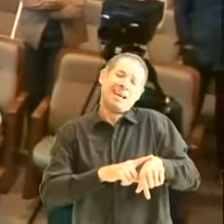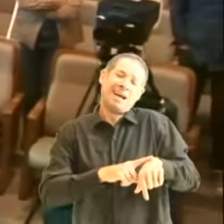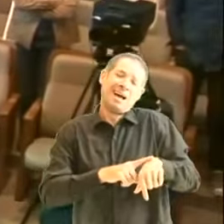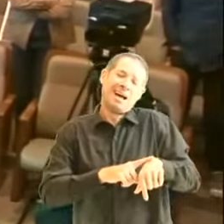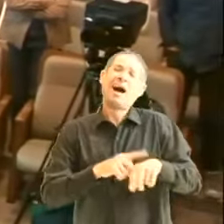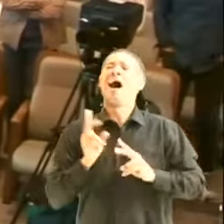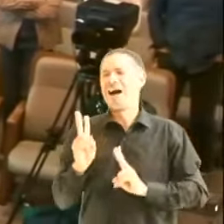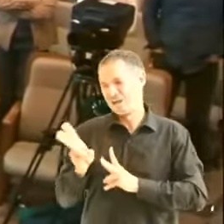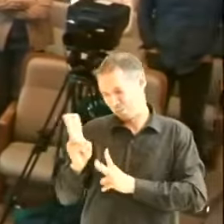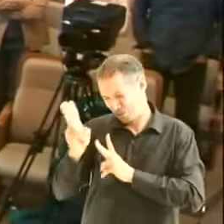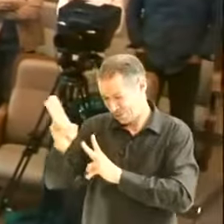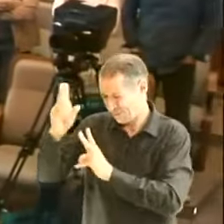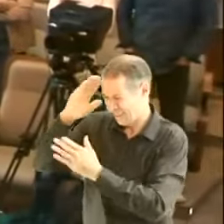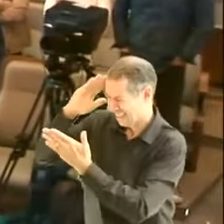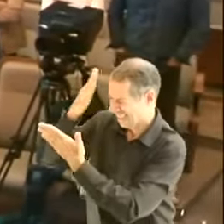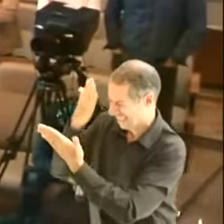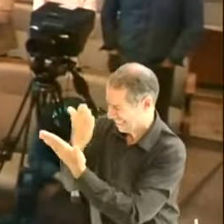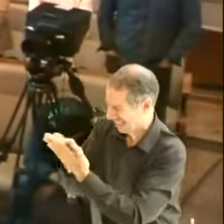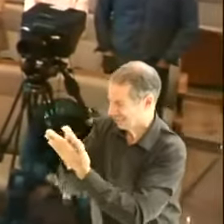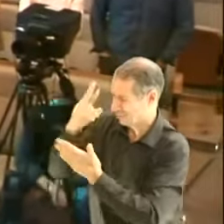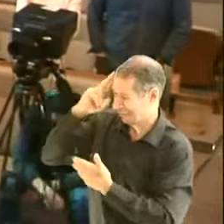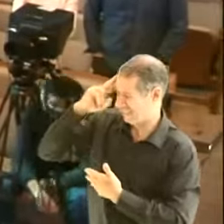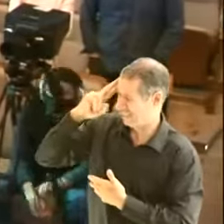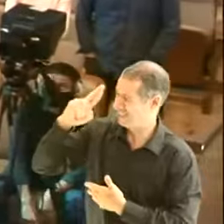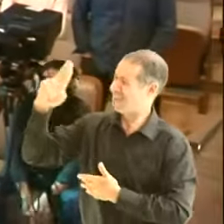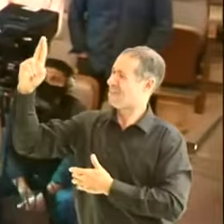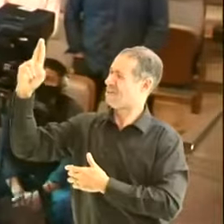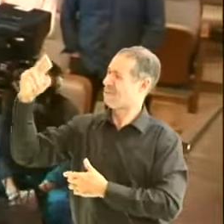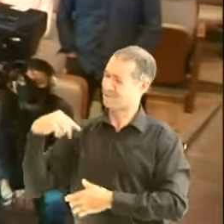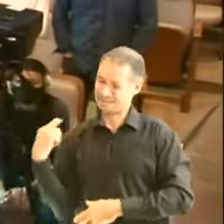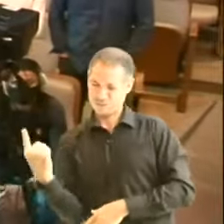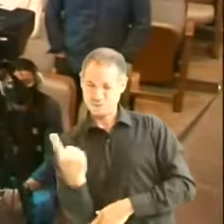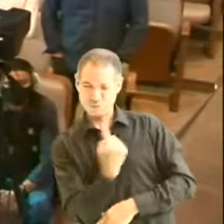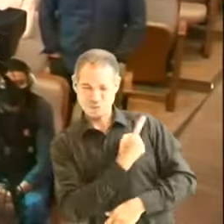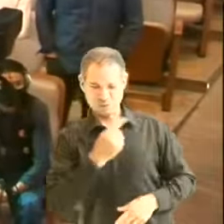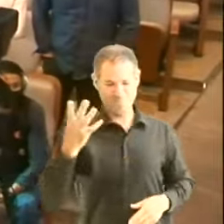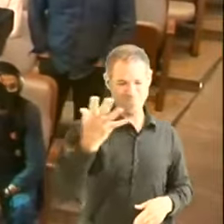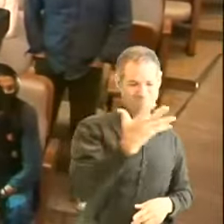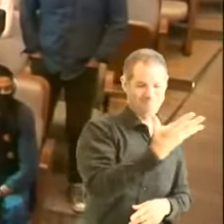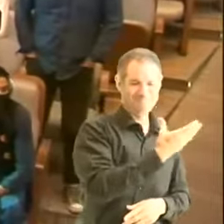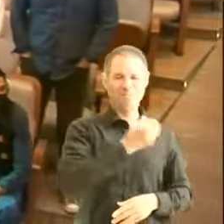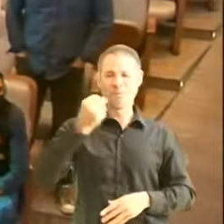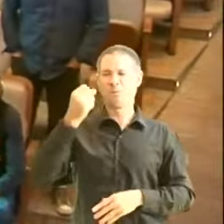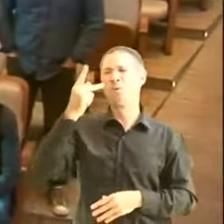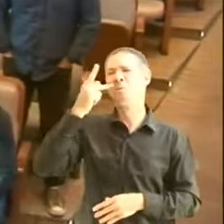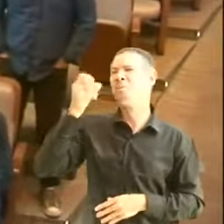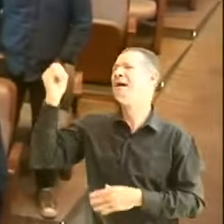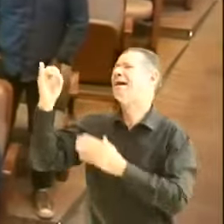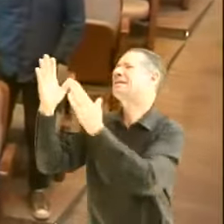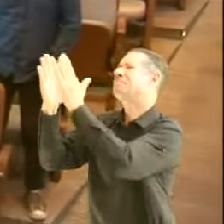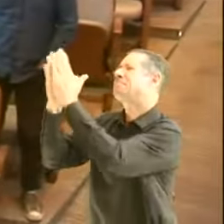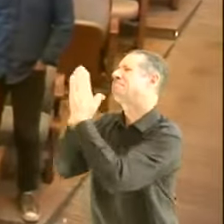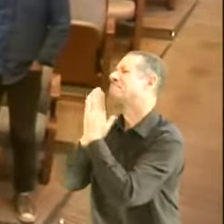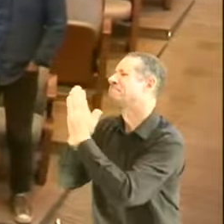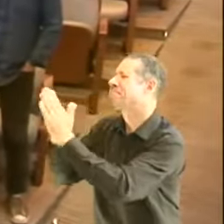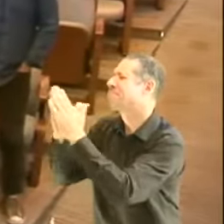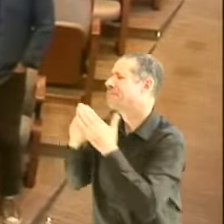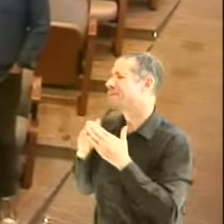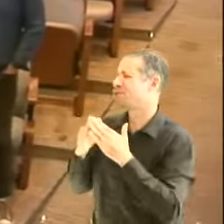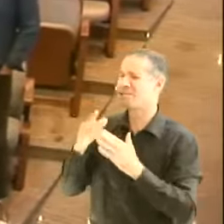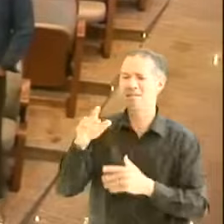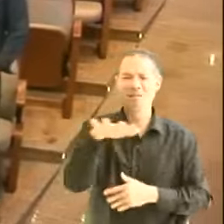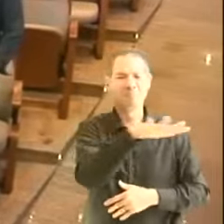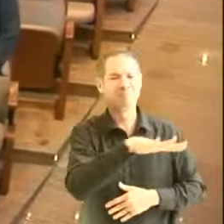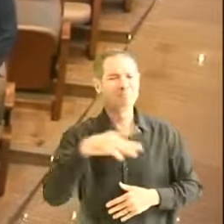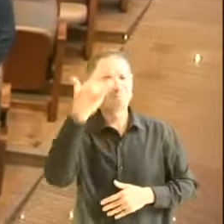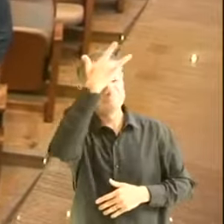vamos continuar crendo que o Senhor é o nosso Salvador. Ó Pai, eu quero te pedir uma coisa: aqueles que têm lutado